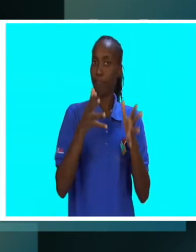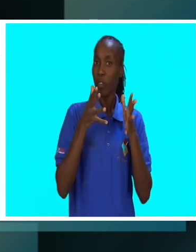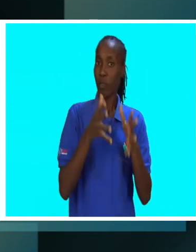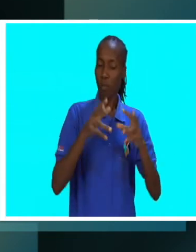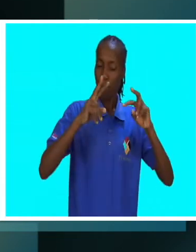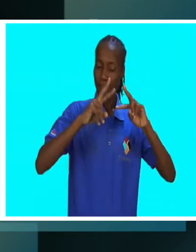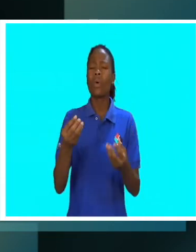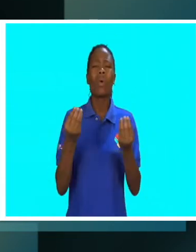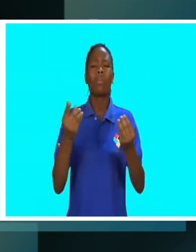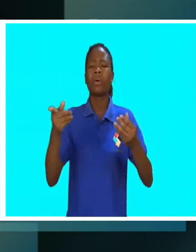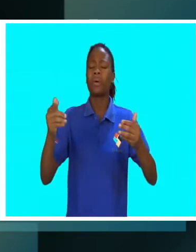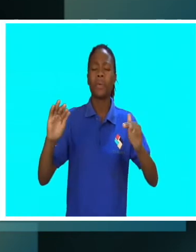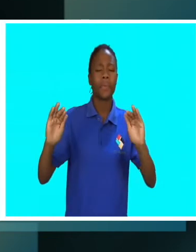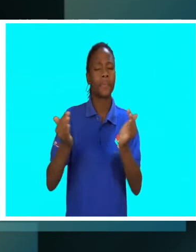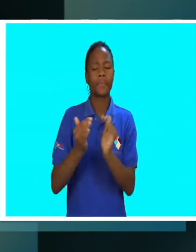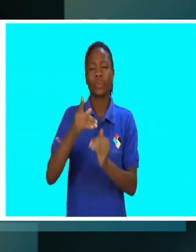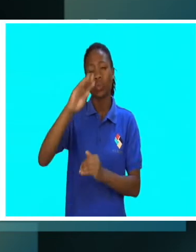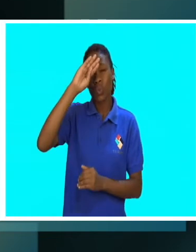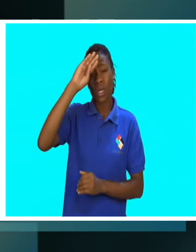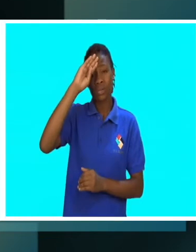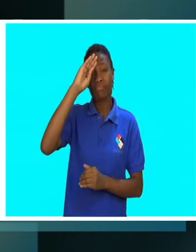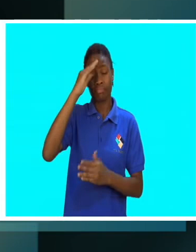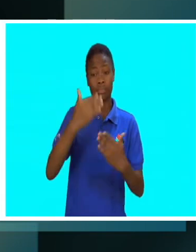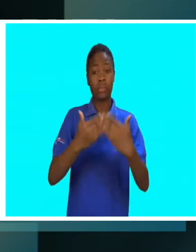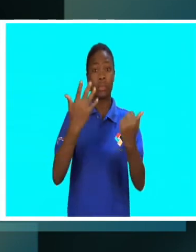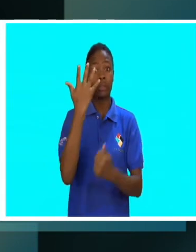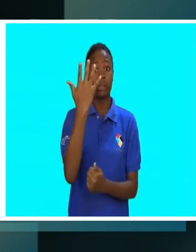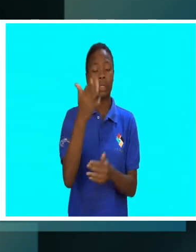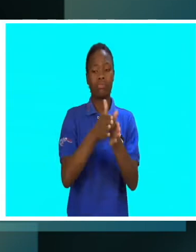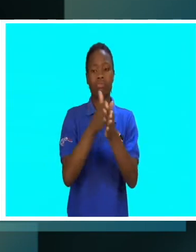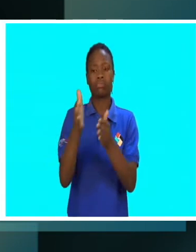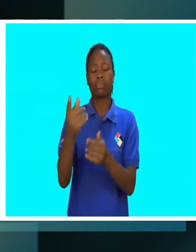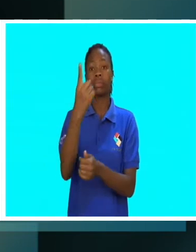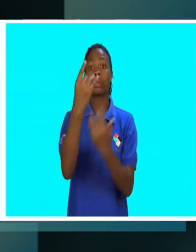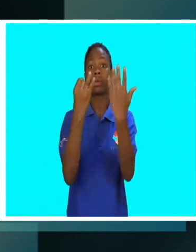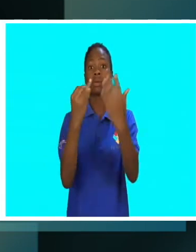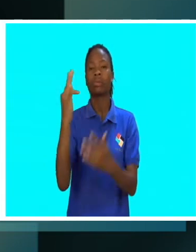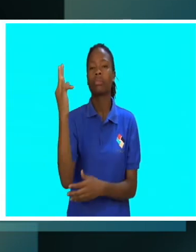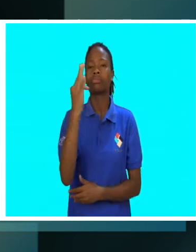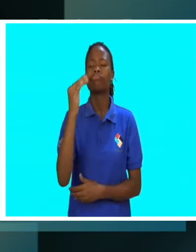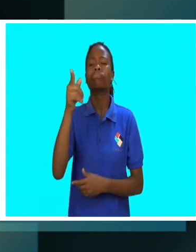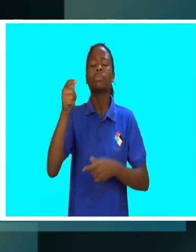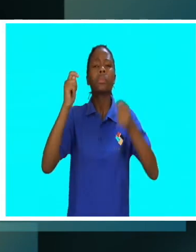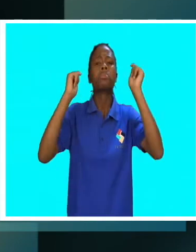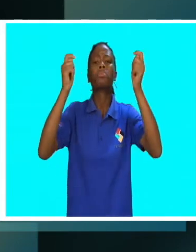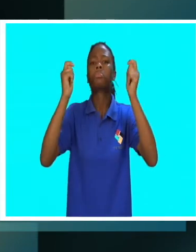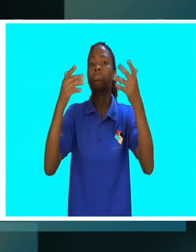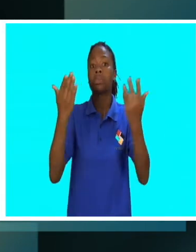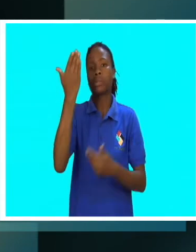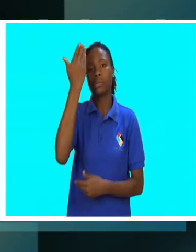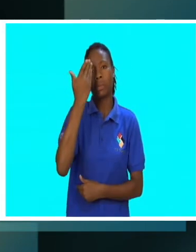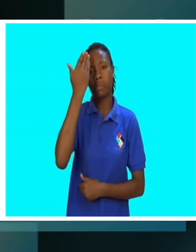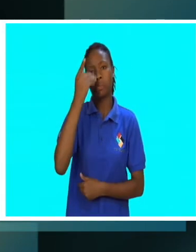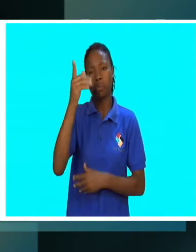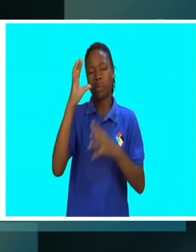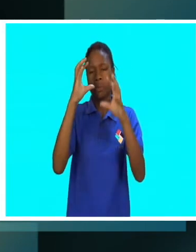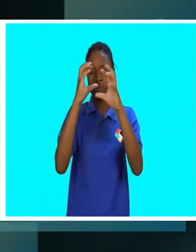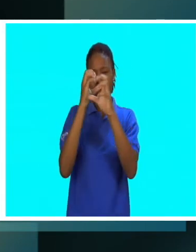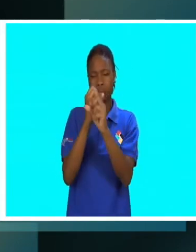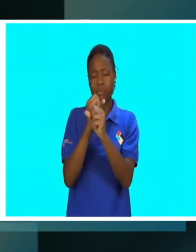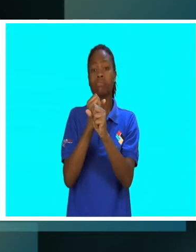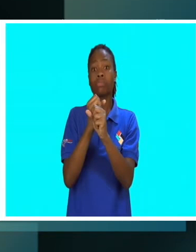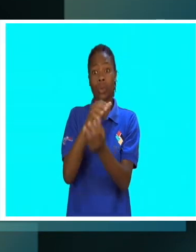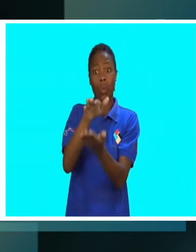da patologia. Como forma de combater esta doença, decorre de 5 a 17 de fevereiro a campanha